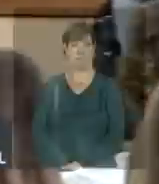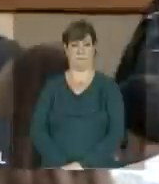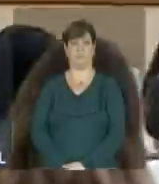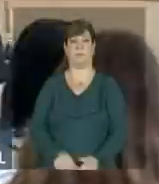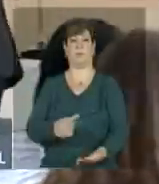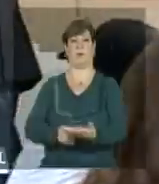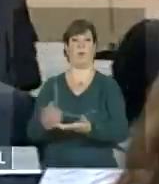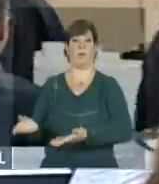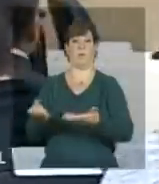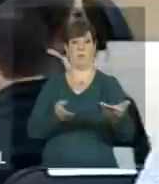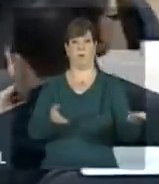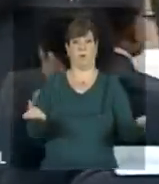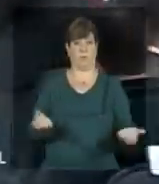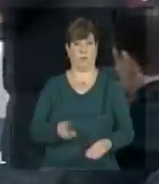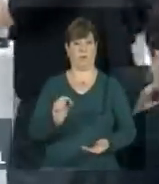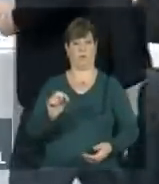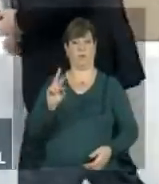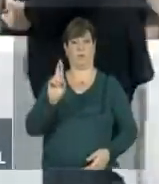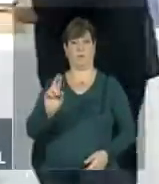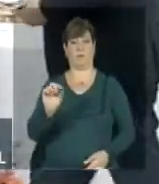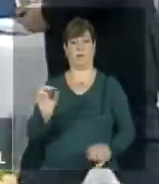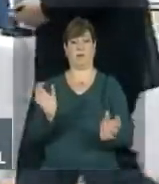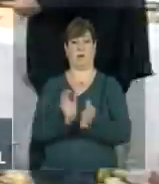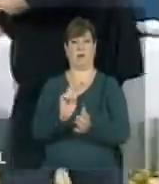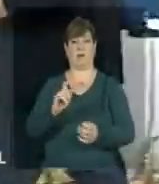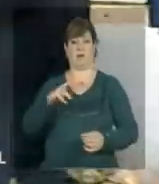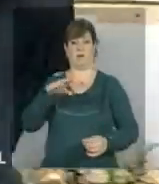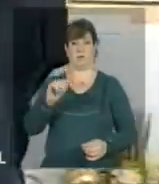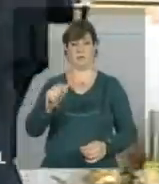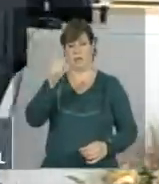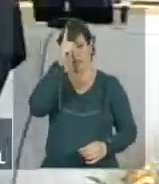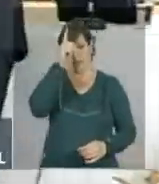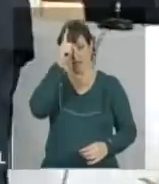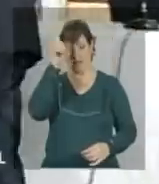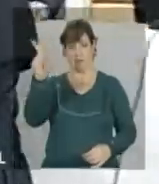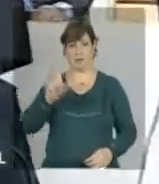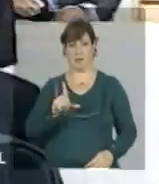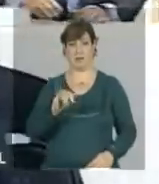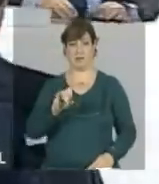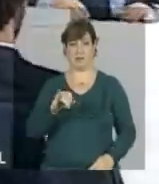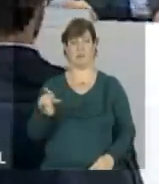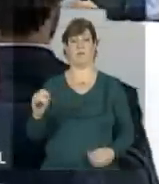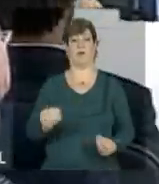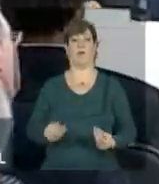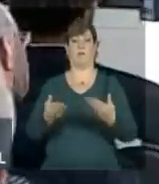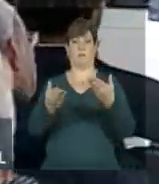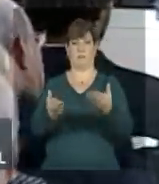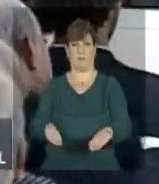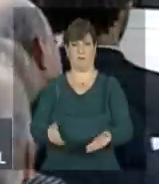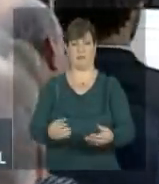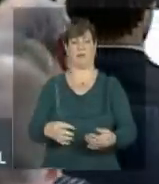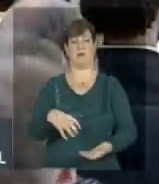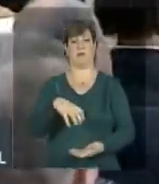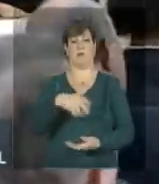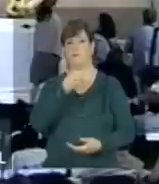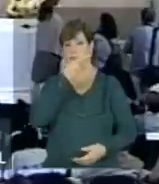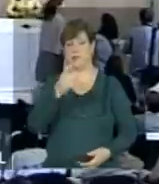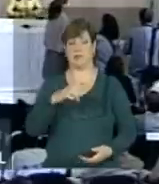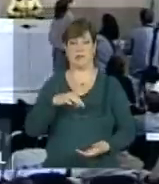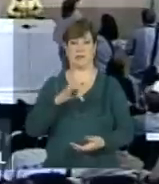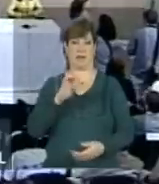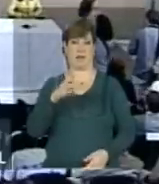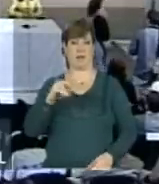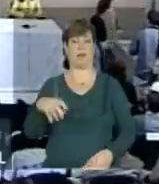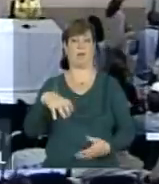Convidamos a representante da Agência de Cooperação Alemã, Lisa Ró, que oferecerá visita técnica à equipe classificada em quarto lugar.